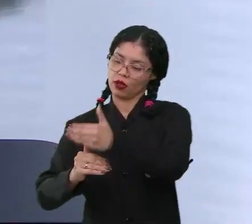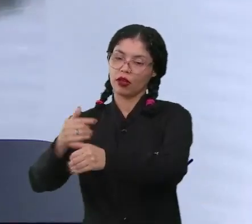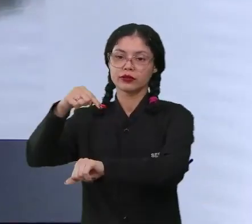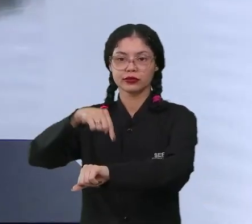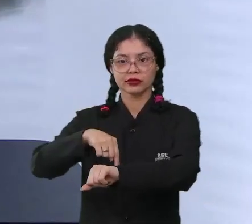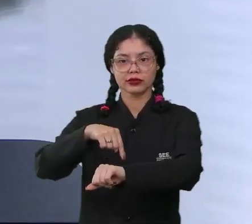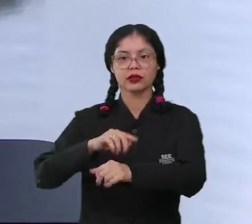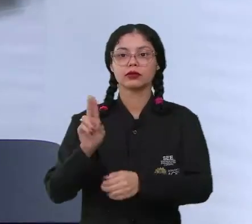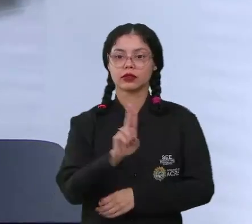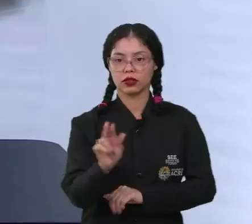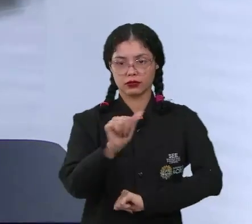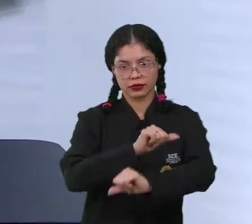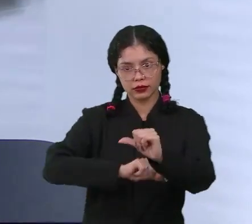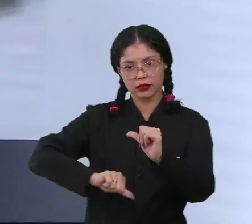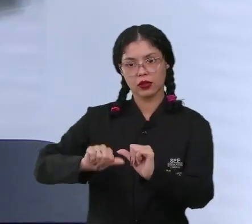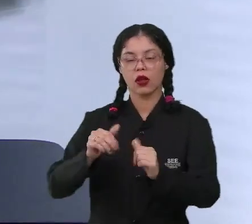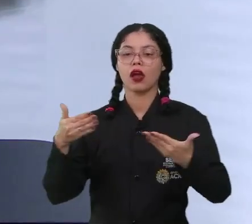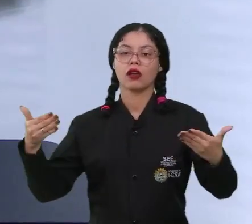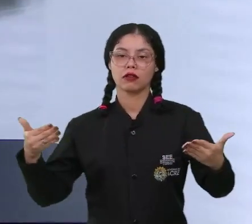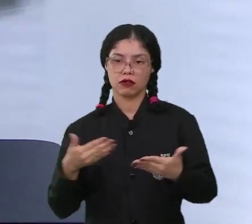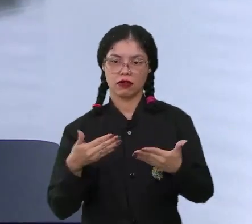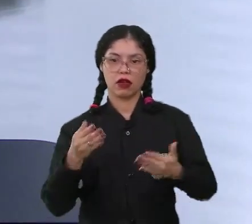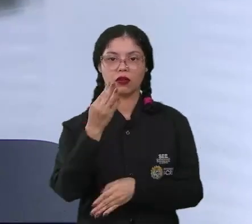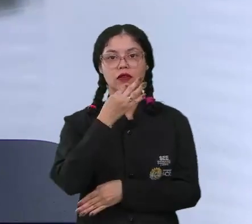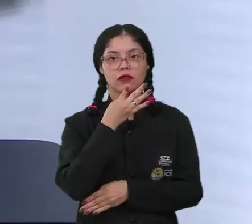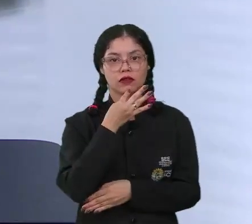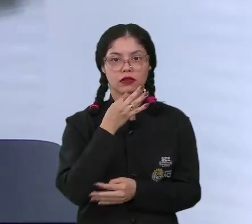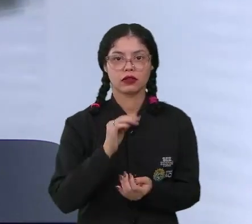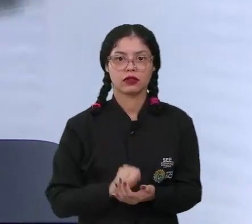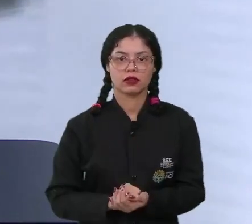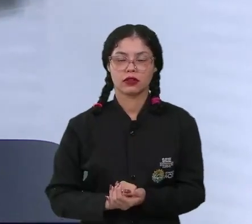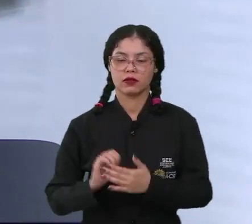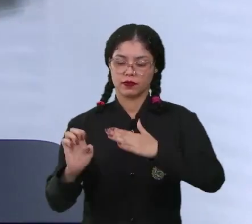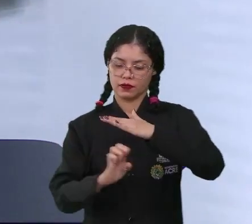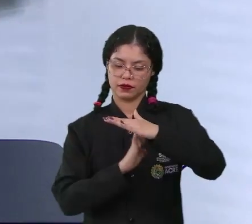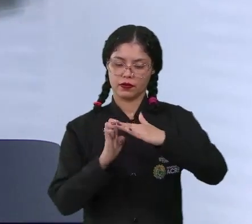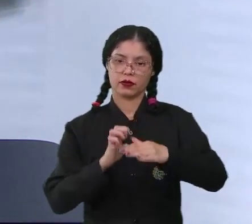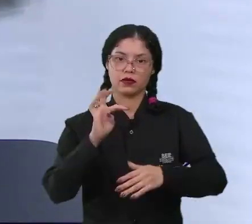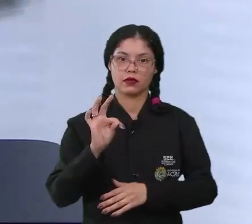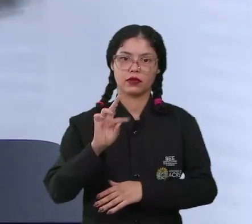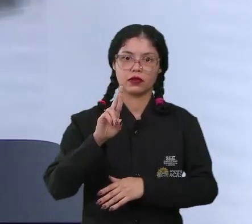essa nomenclatura mudou e hoje elas são conhecidas como empresas